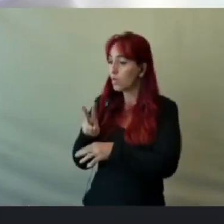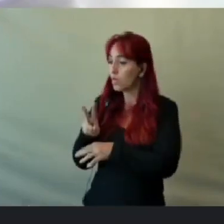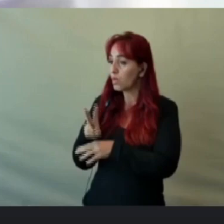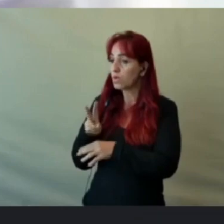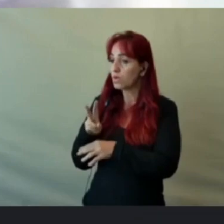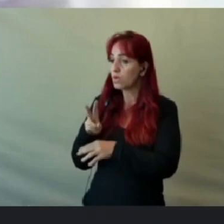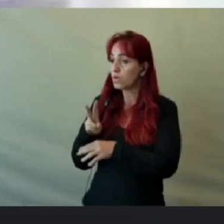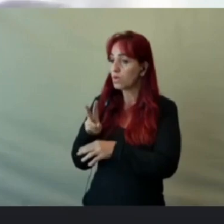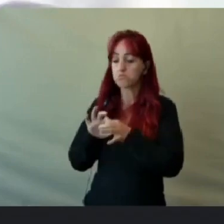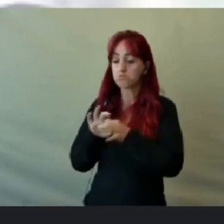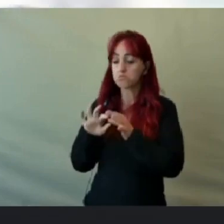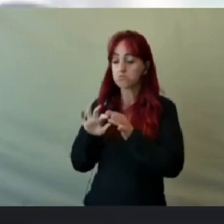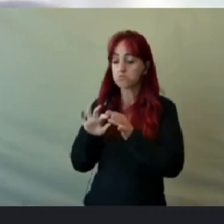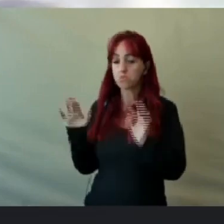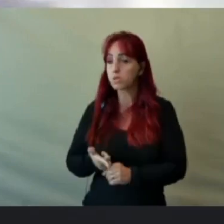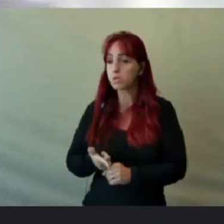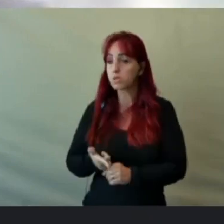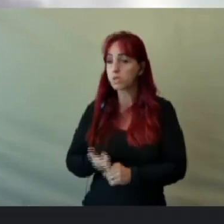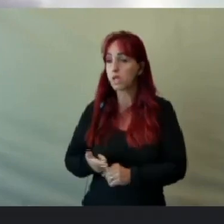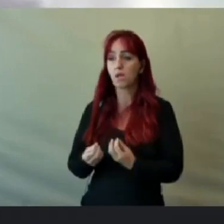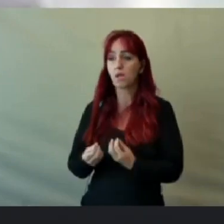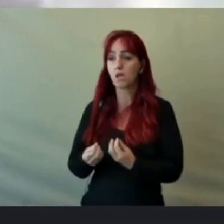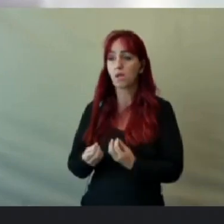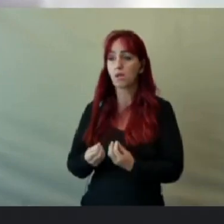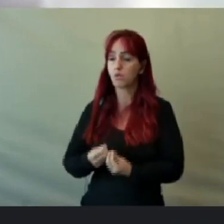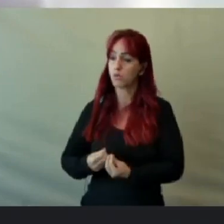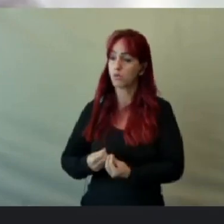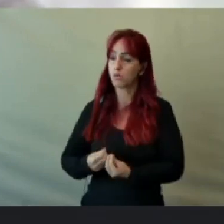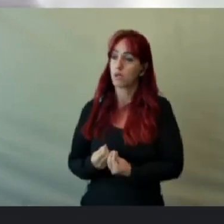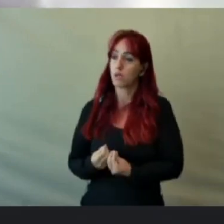reportar ele não tem uma associação de fato